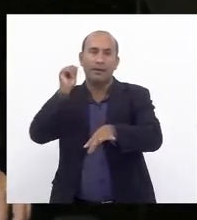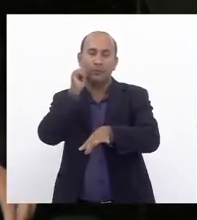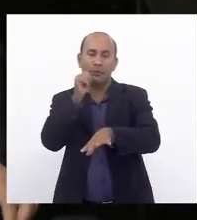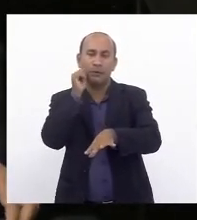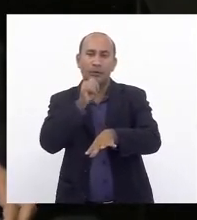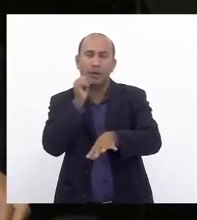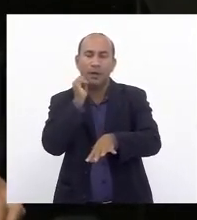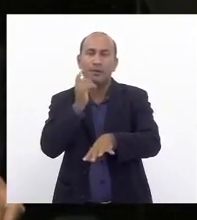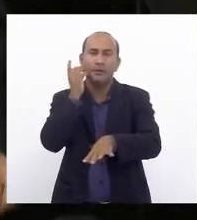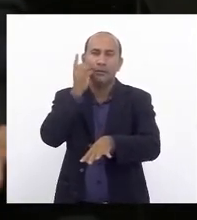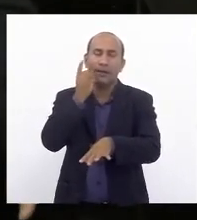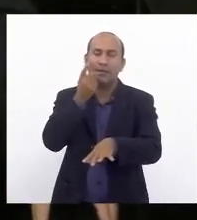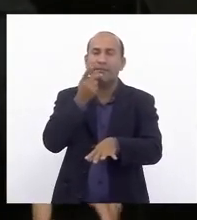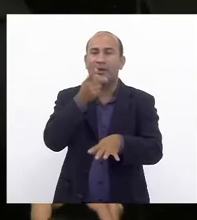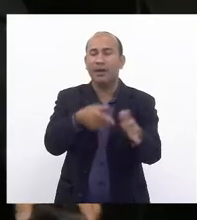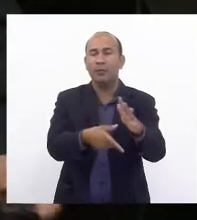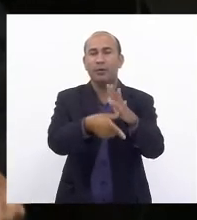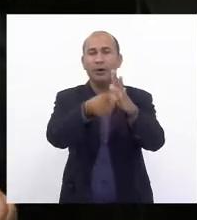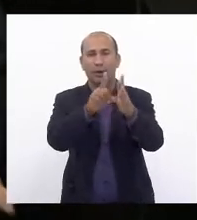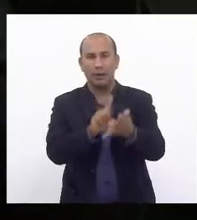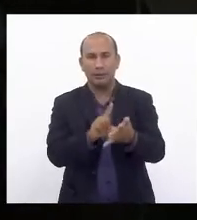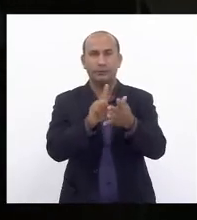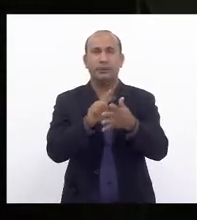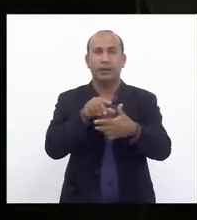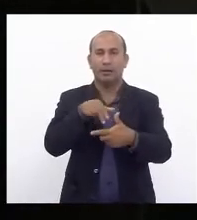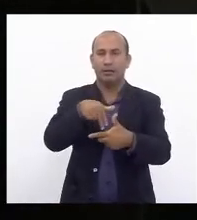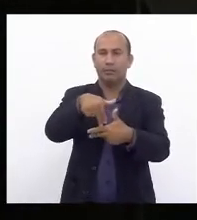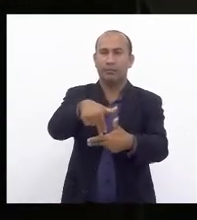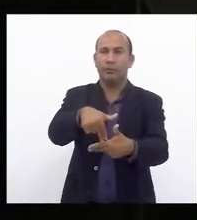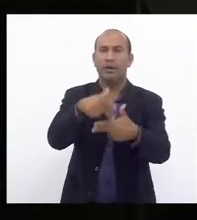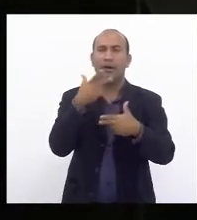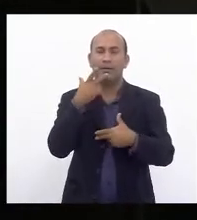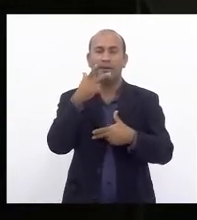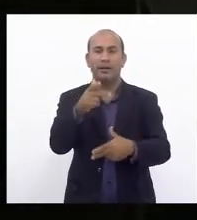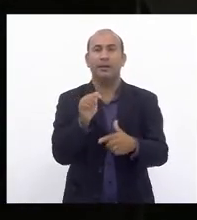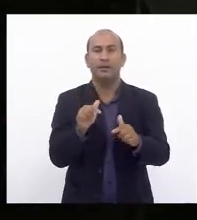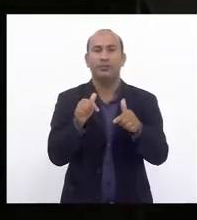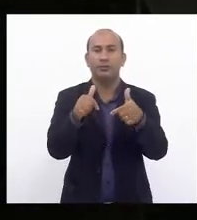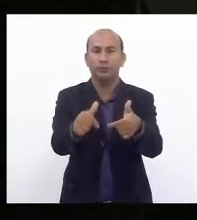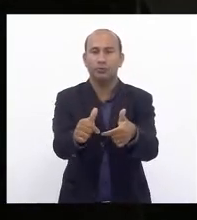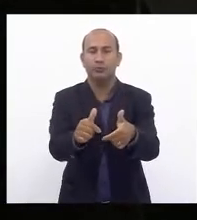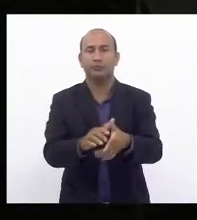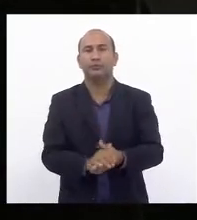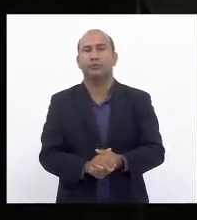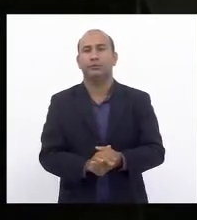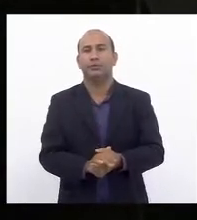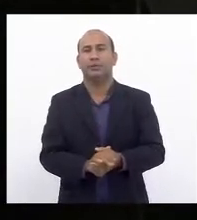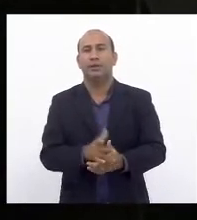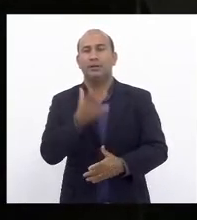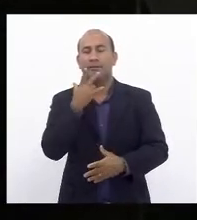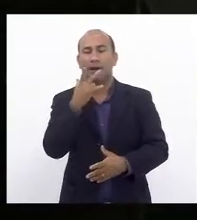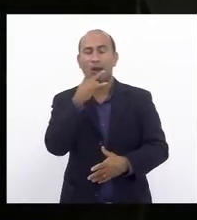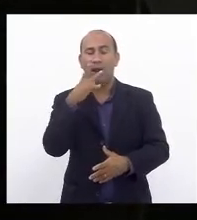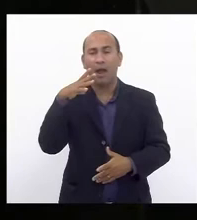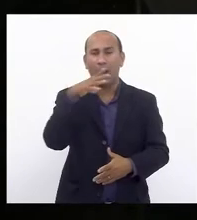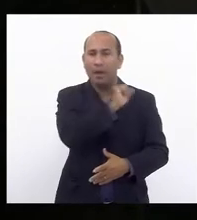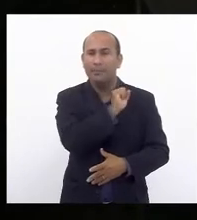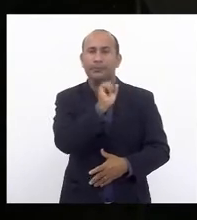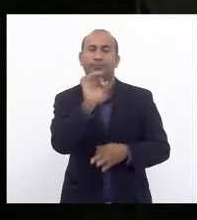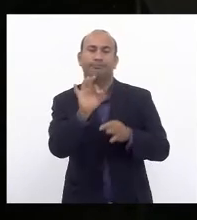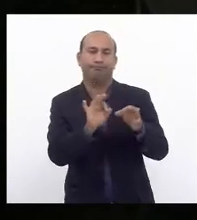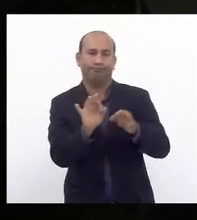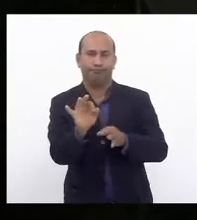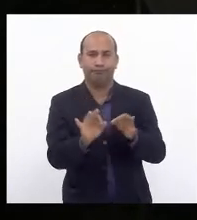da palavra, o deputado Renan Ferreirinha também, falando do mérito dessa proposta, falando da urgência dessa